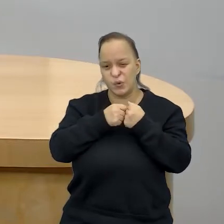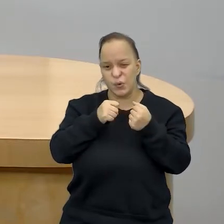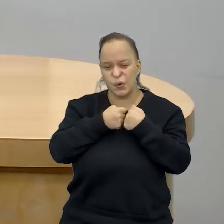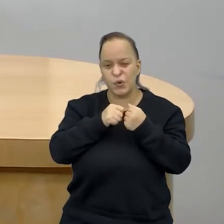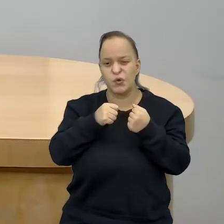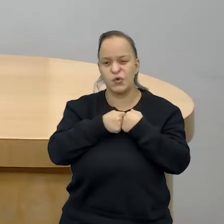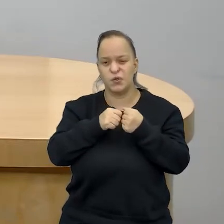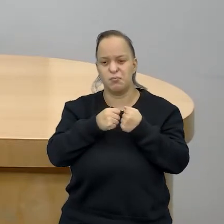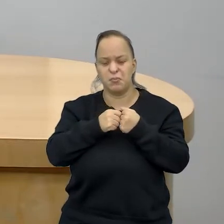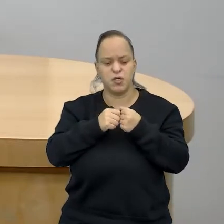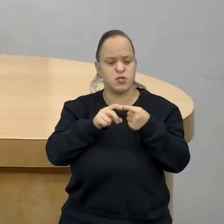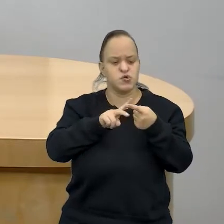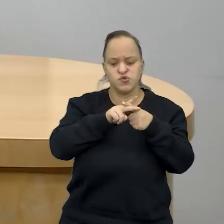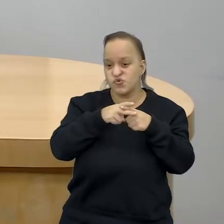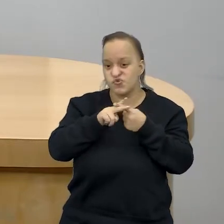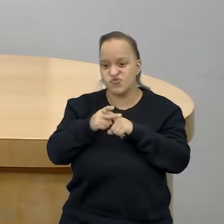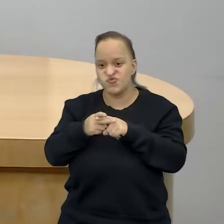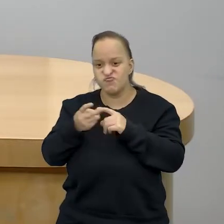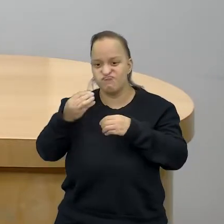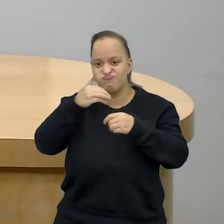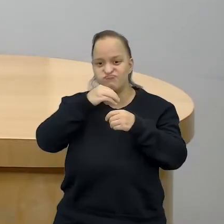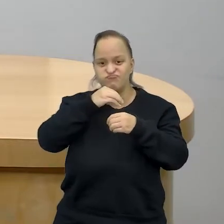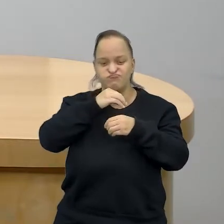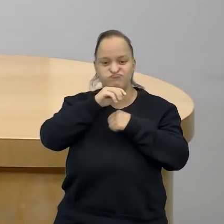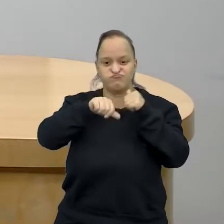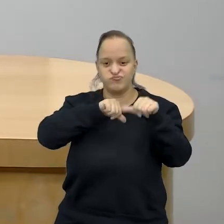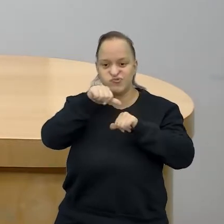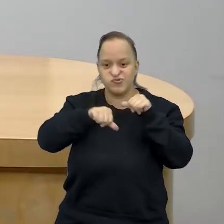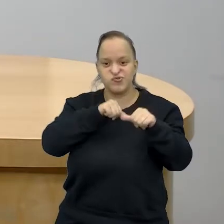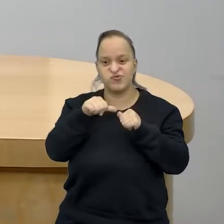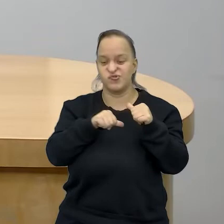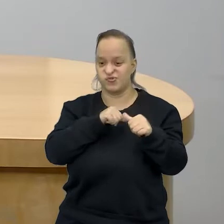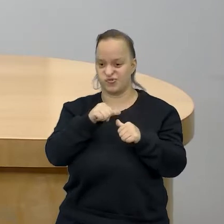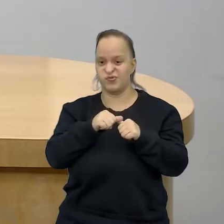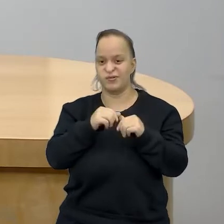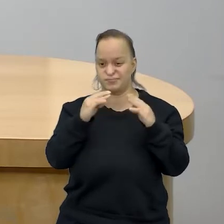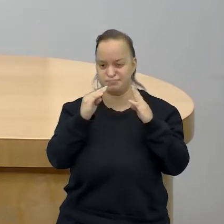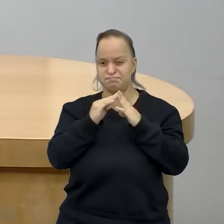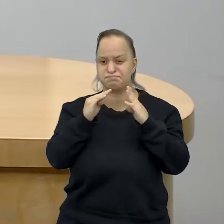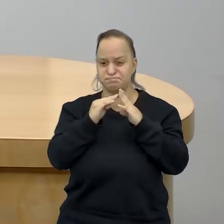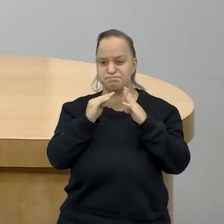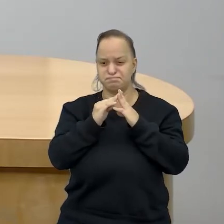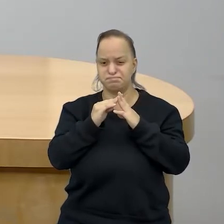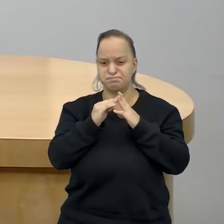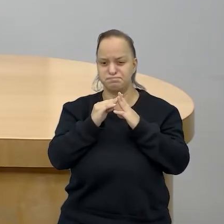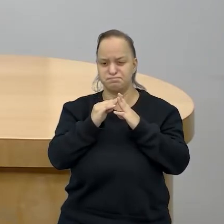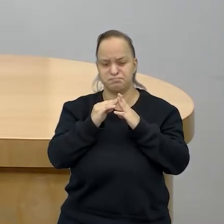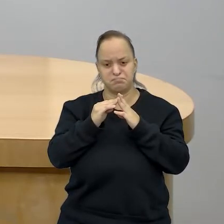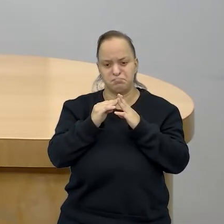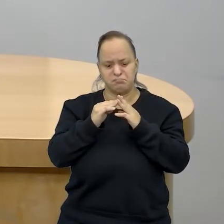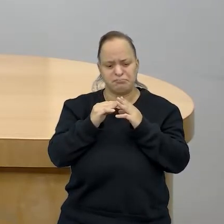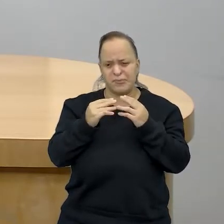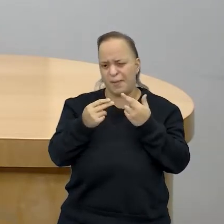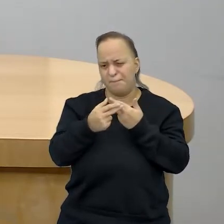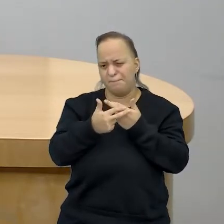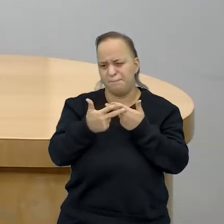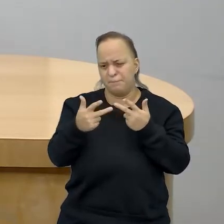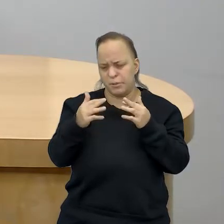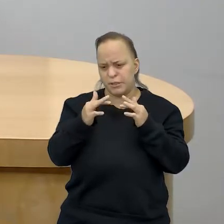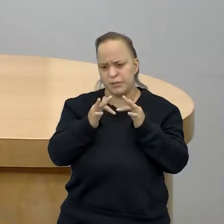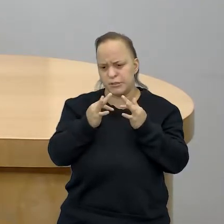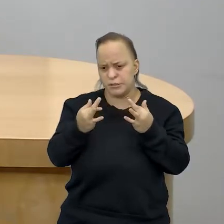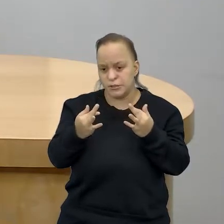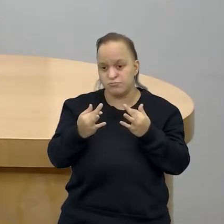e mora literalmente dentro de um container, né? Pega um container e transforma em casa, né? E